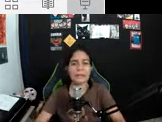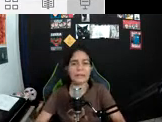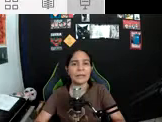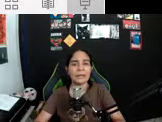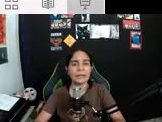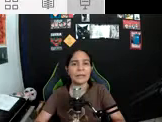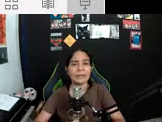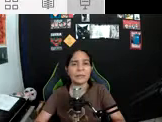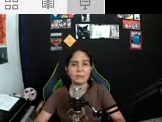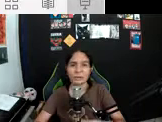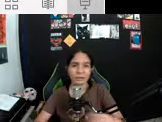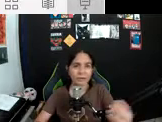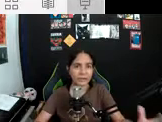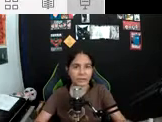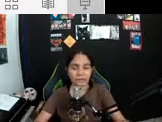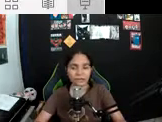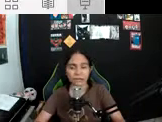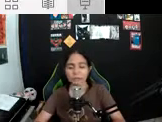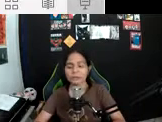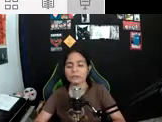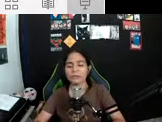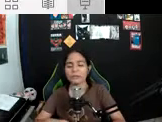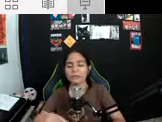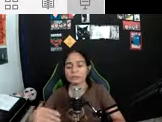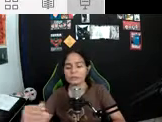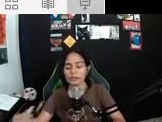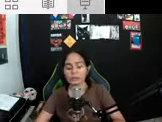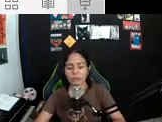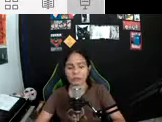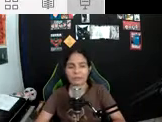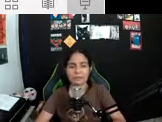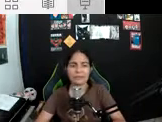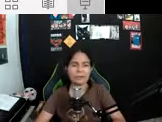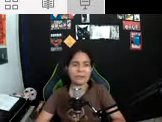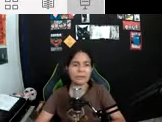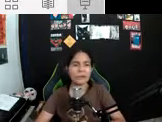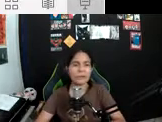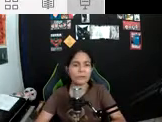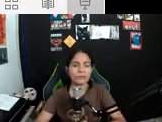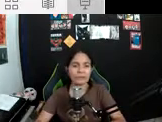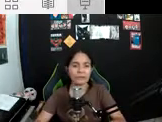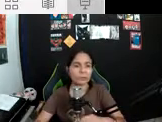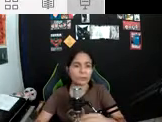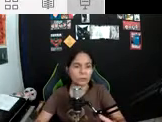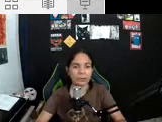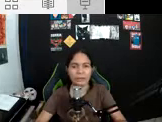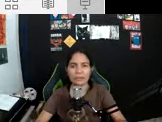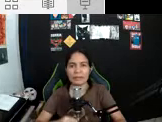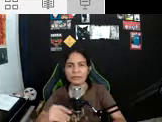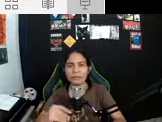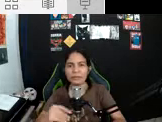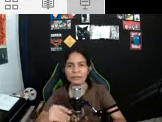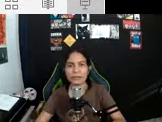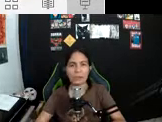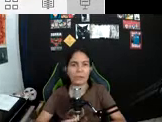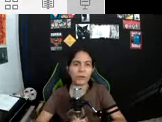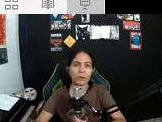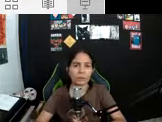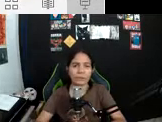seja numa gestão, seja num centro de esterilização, seja numa UTI,